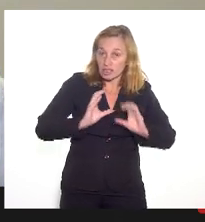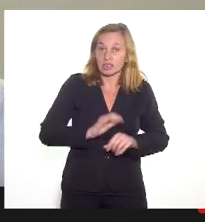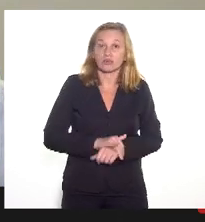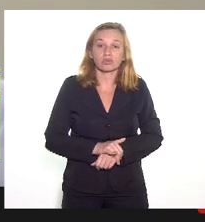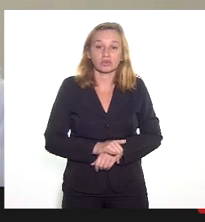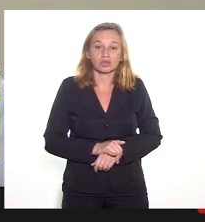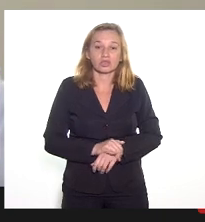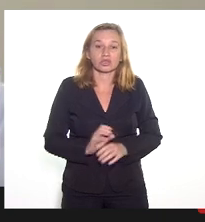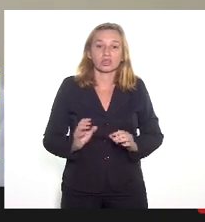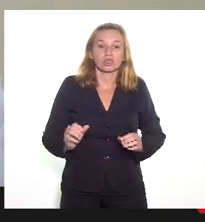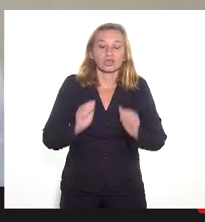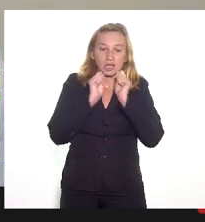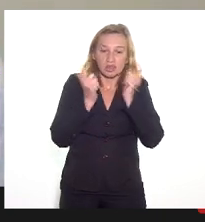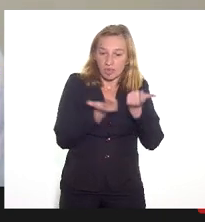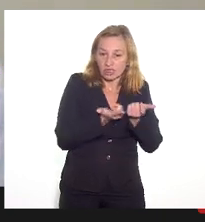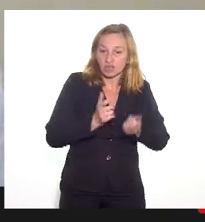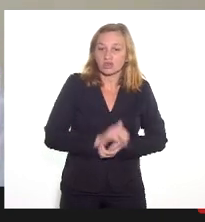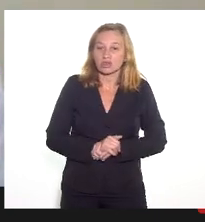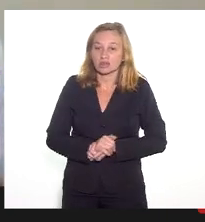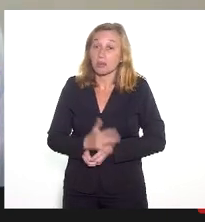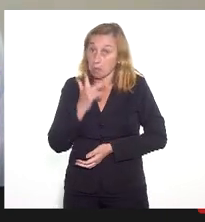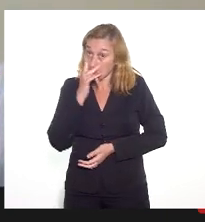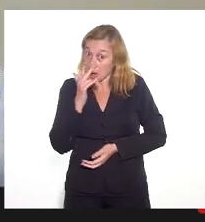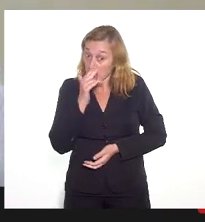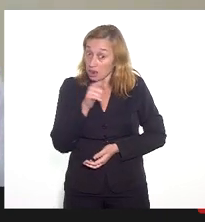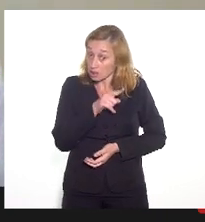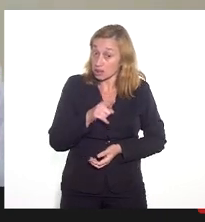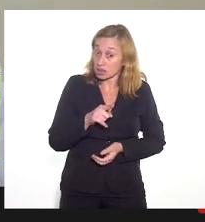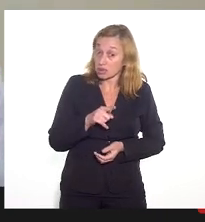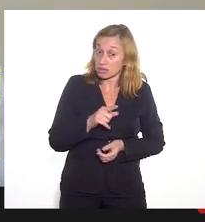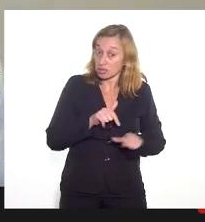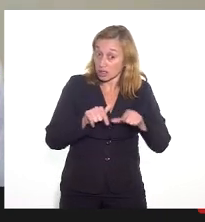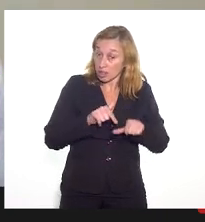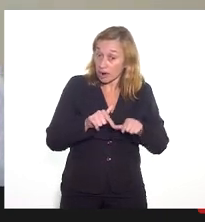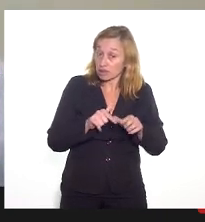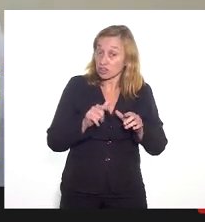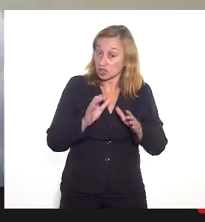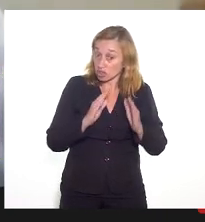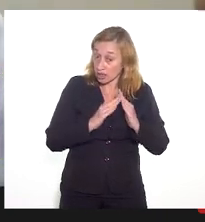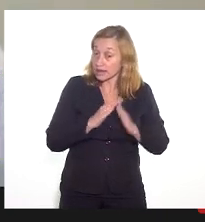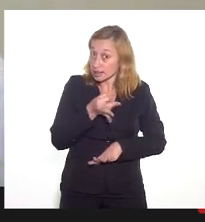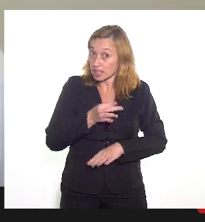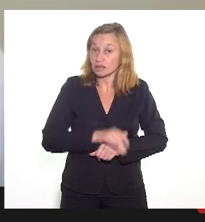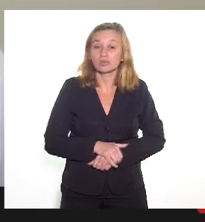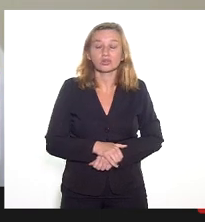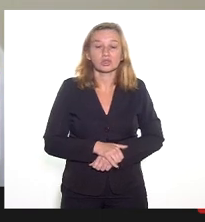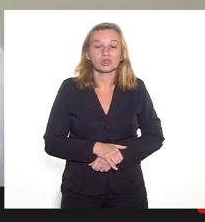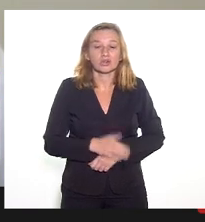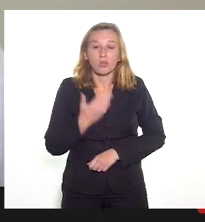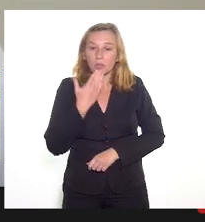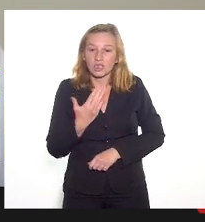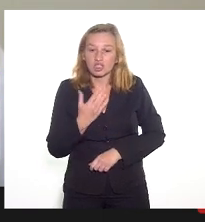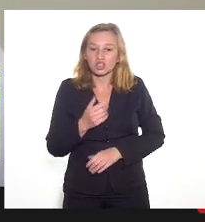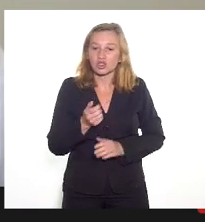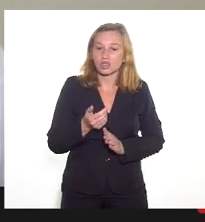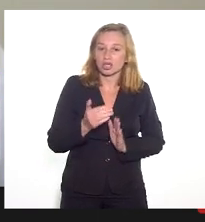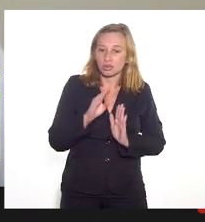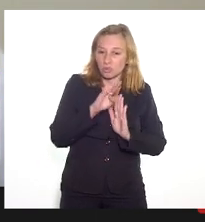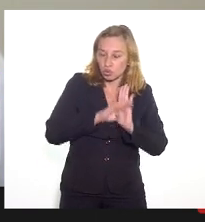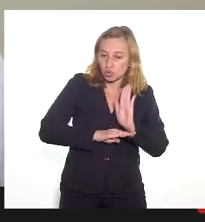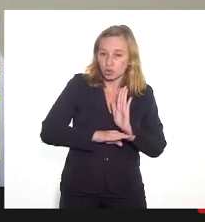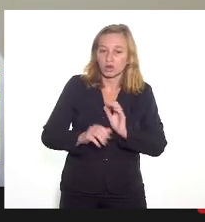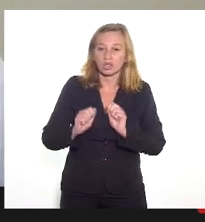na Assembleia Legislativa. Então, assim, isso me parece um dever de casa meio óbvio. Nós vamos pedir uma agenda ao deputado André